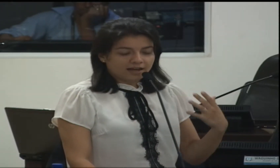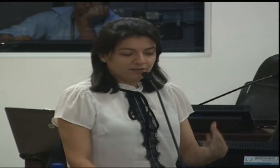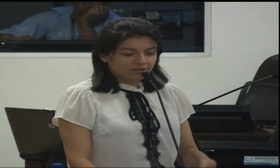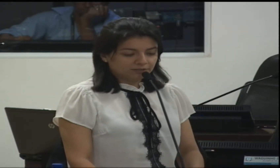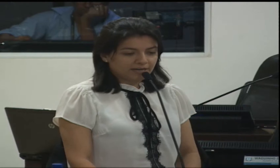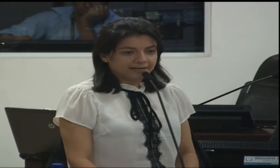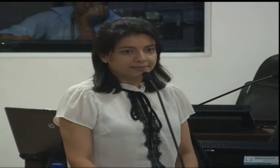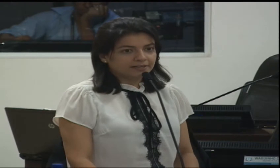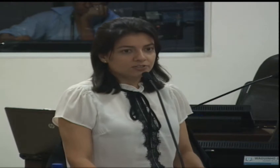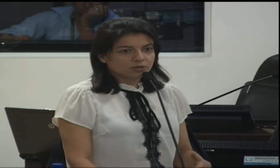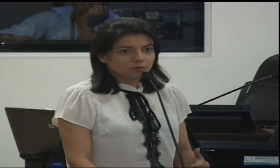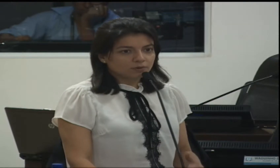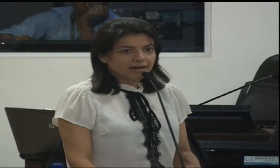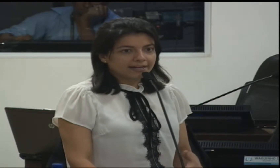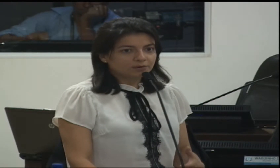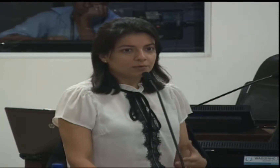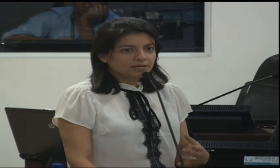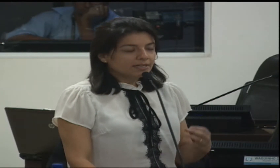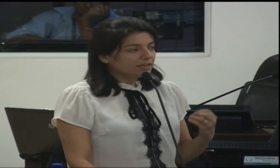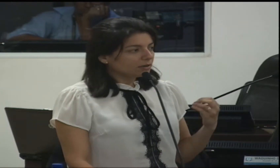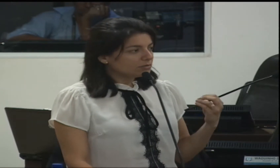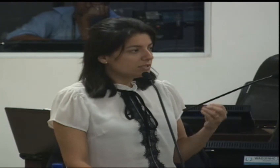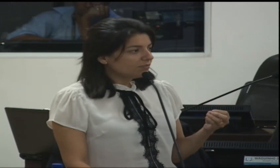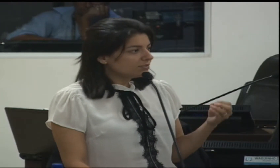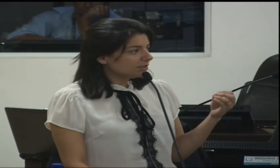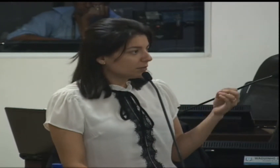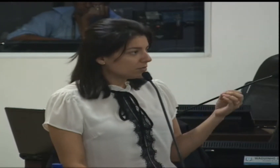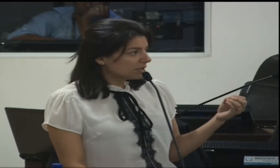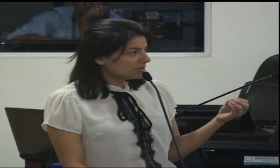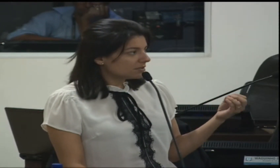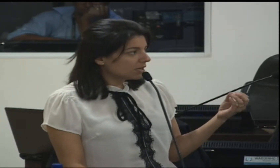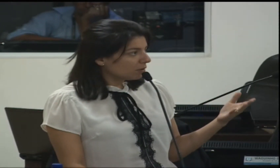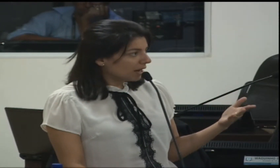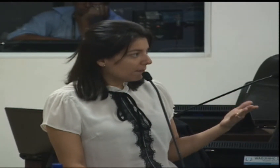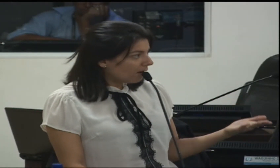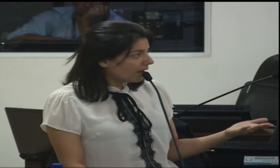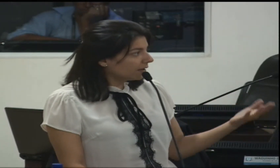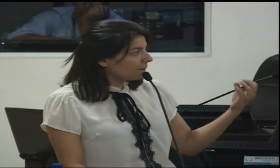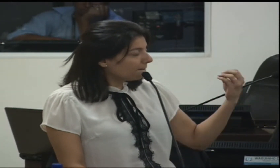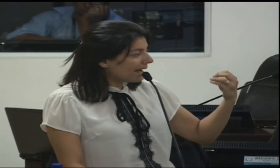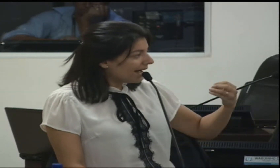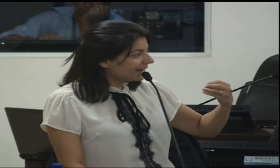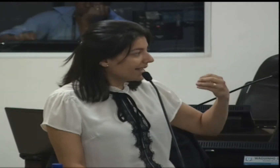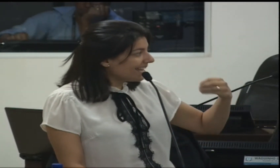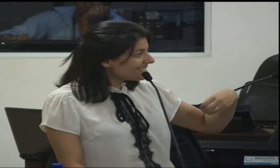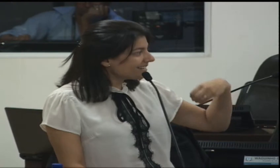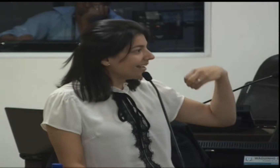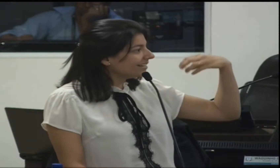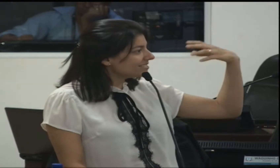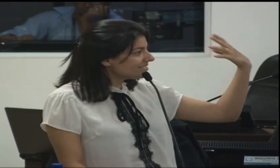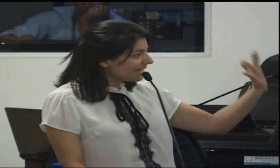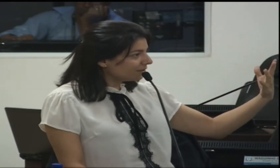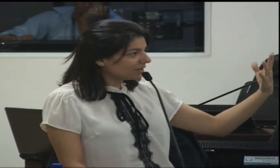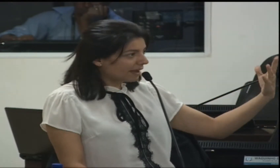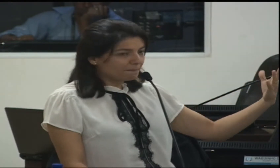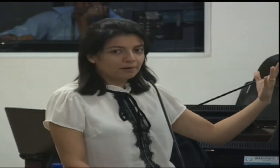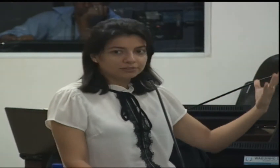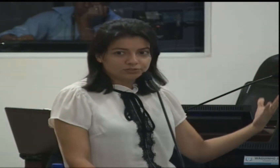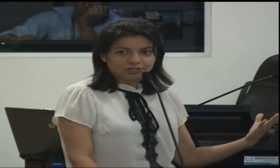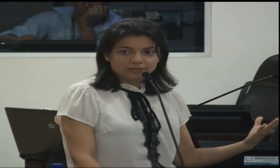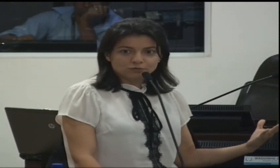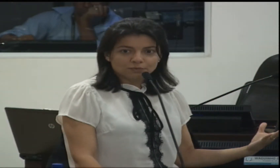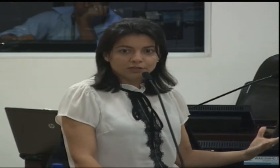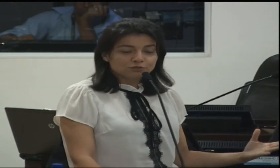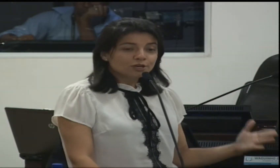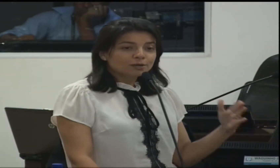e a vereadora Érica Tanque já colocaram, inclusive, circunstâncias que colaboram para esclarecer o que é a pauta